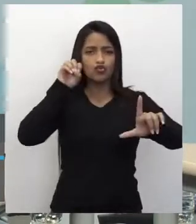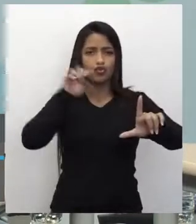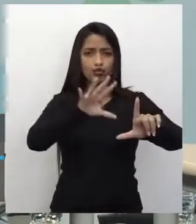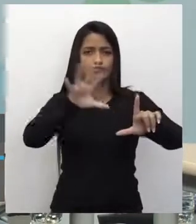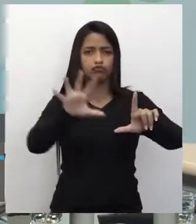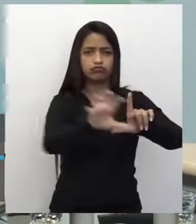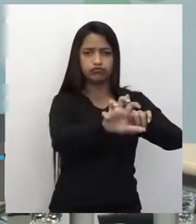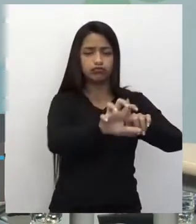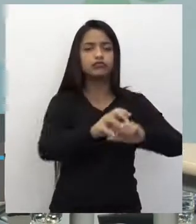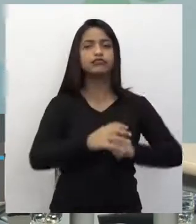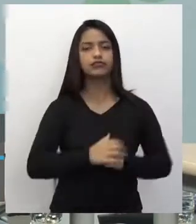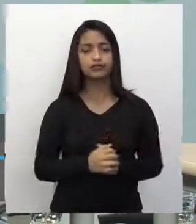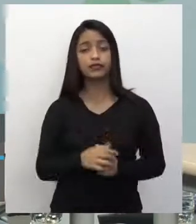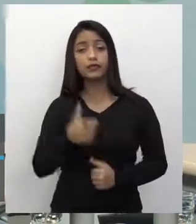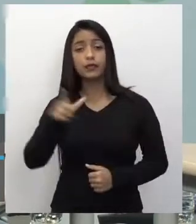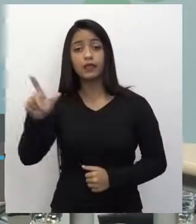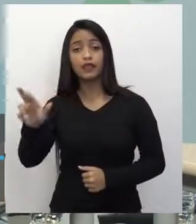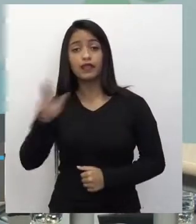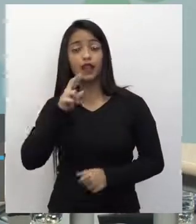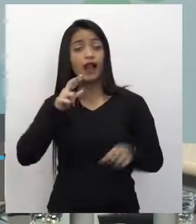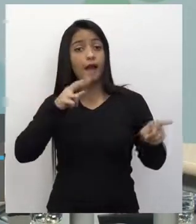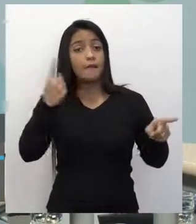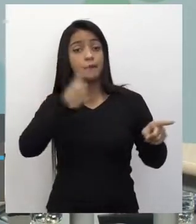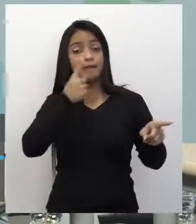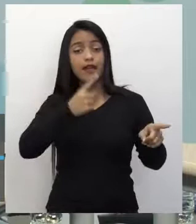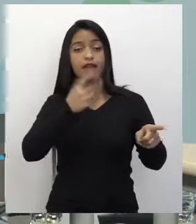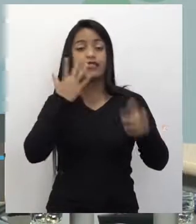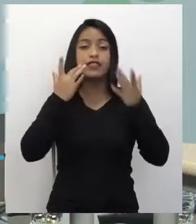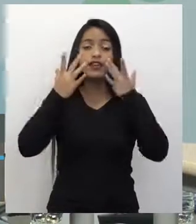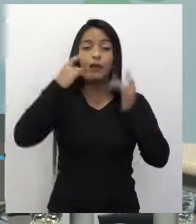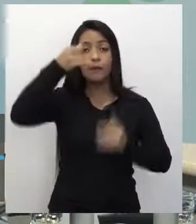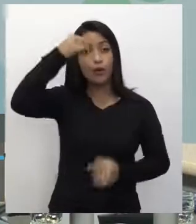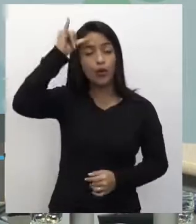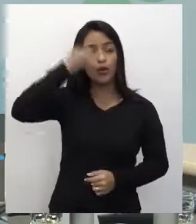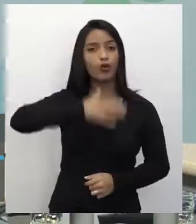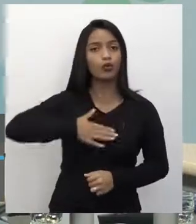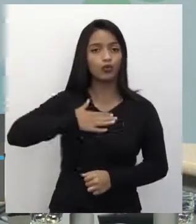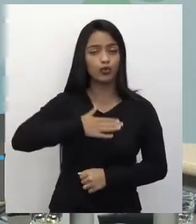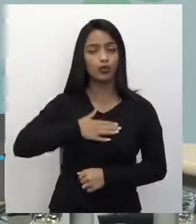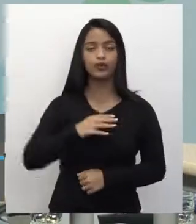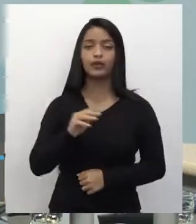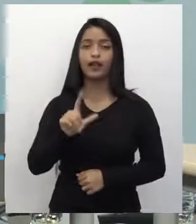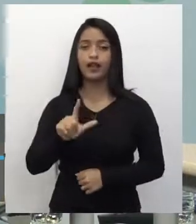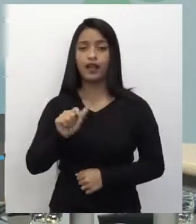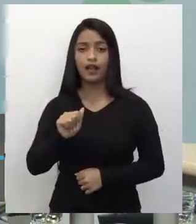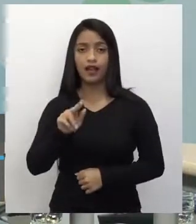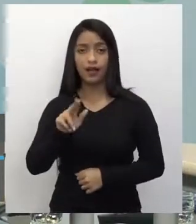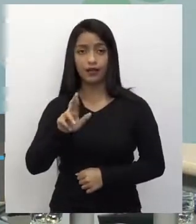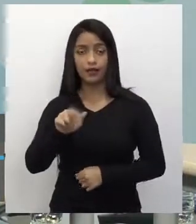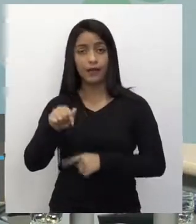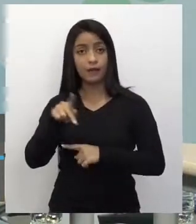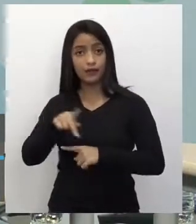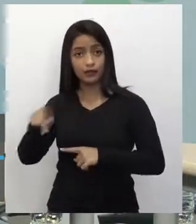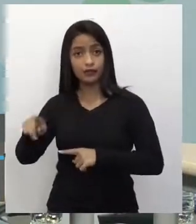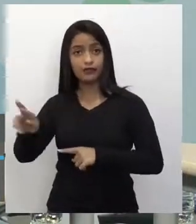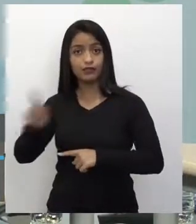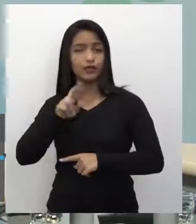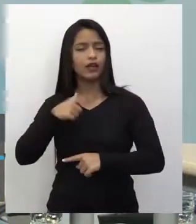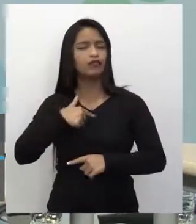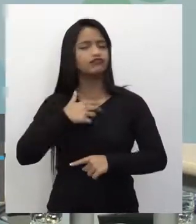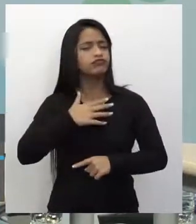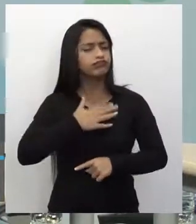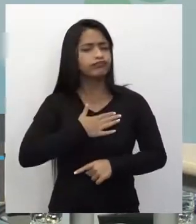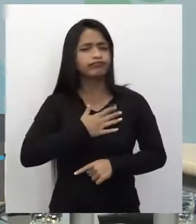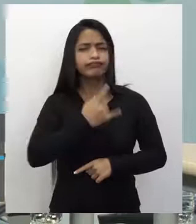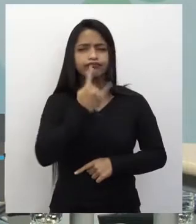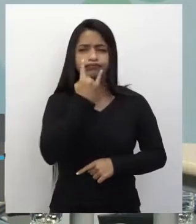Boi. A professora Laura achou encantadoras e estimulantes aí as apresentações dos vídeos. Muito obrigada,